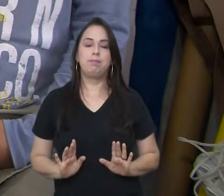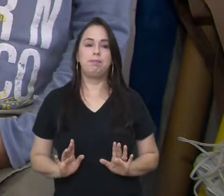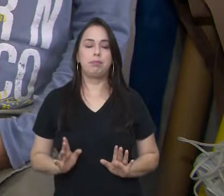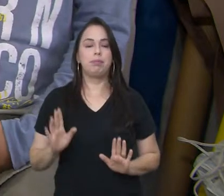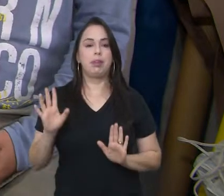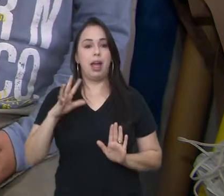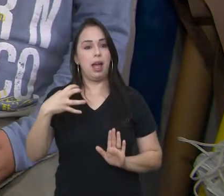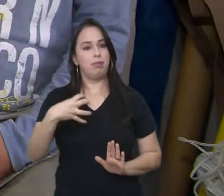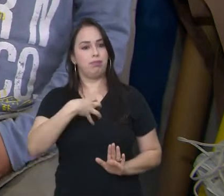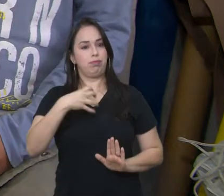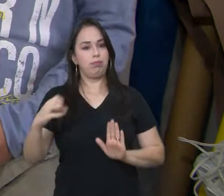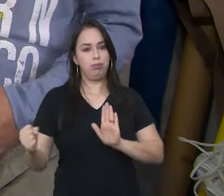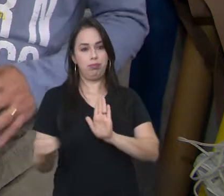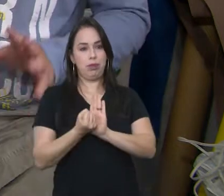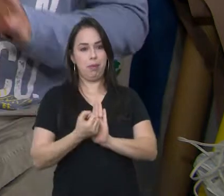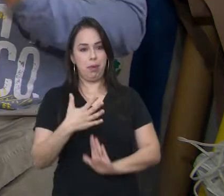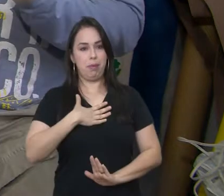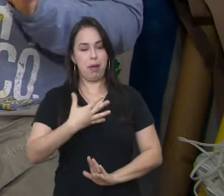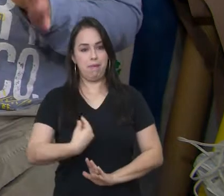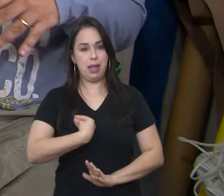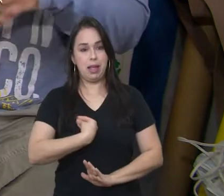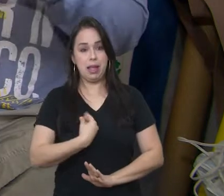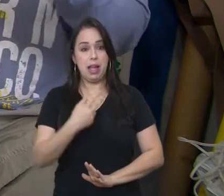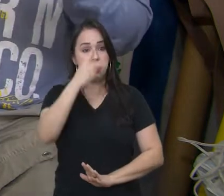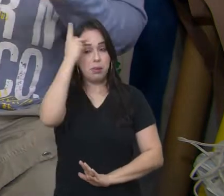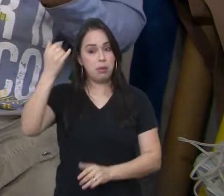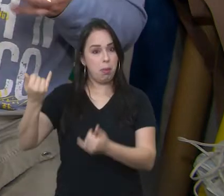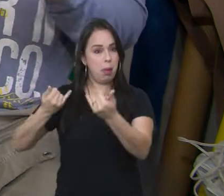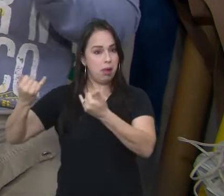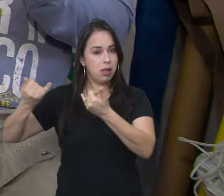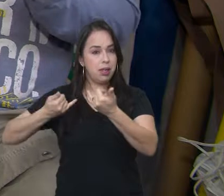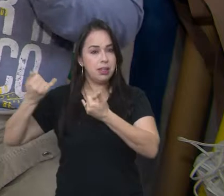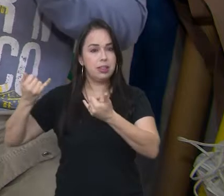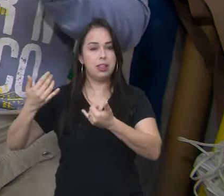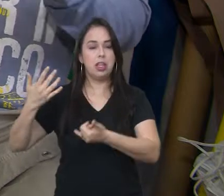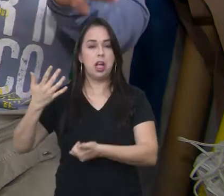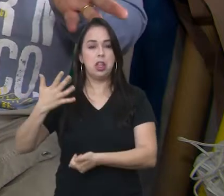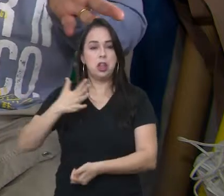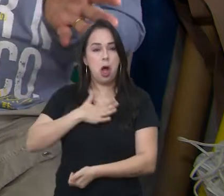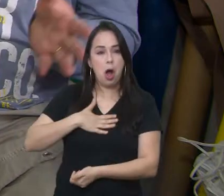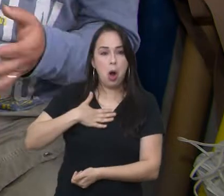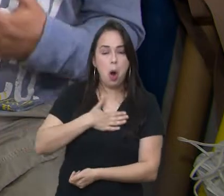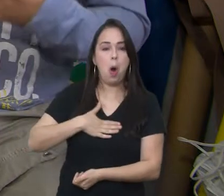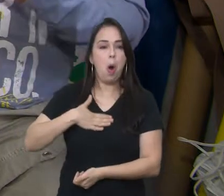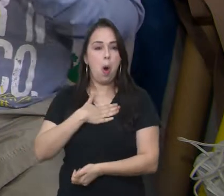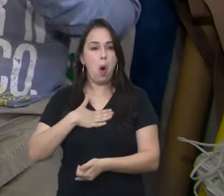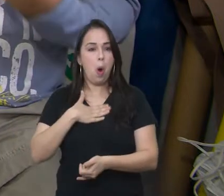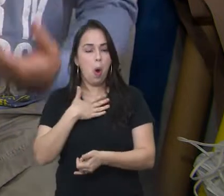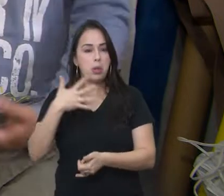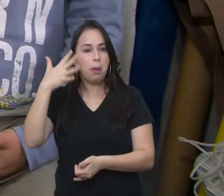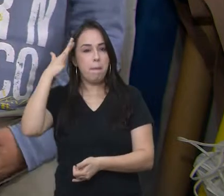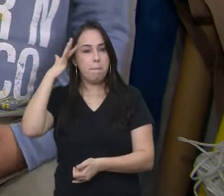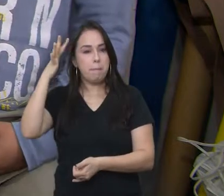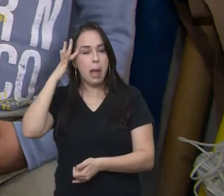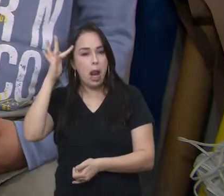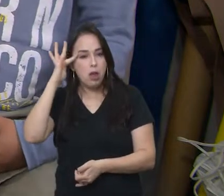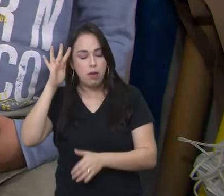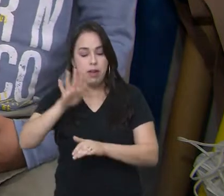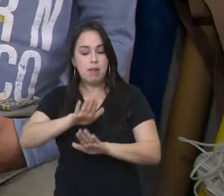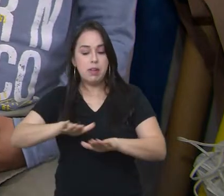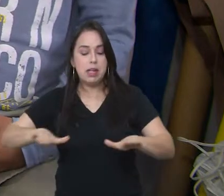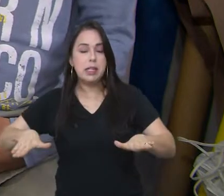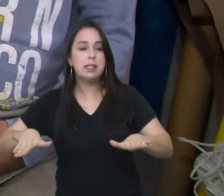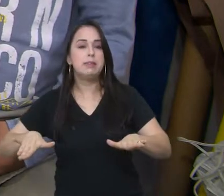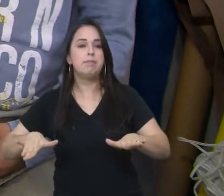isso marca sempre a minha vida, isso todo mundo fala, as pessoas veem, nossa, você gosta de falar nesse sentido, pensa. Então sempre